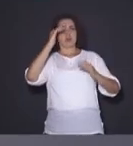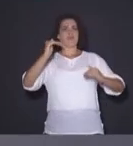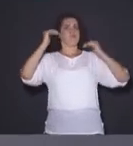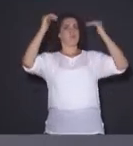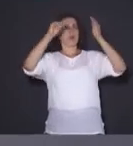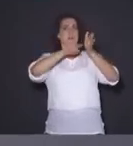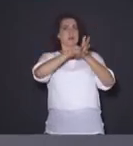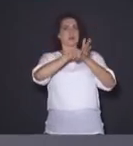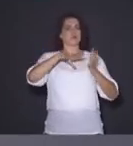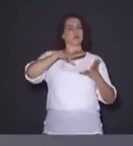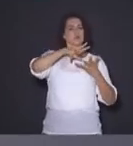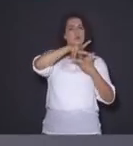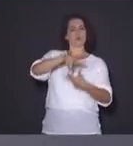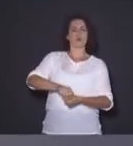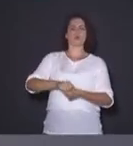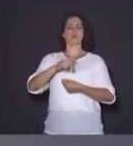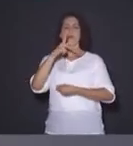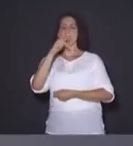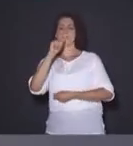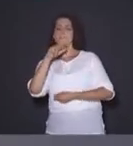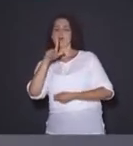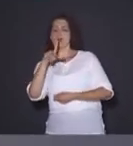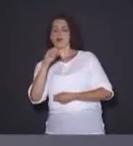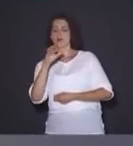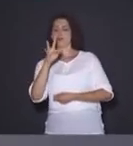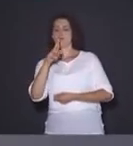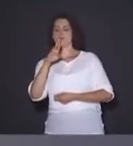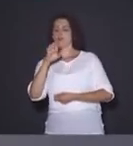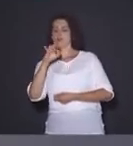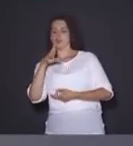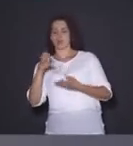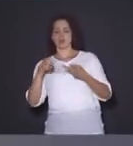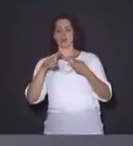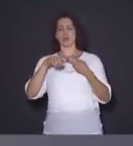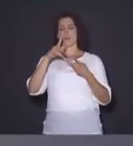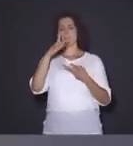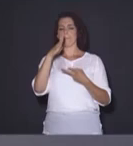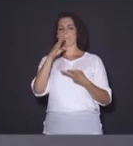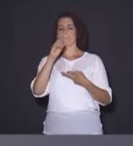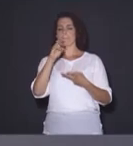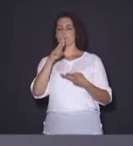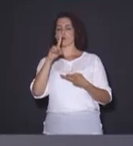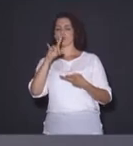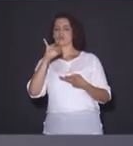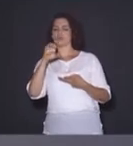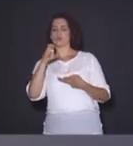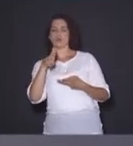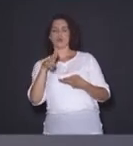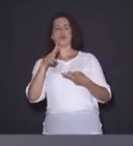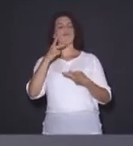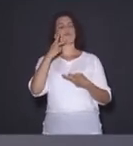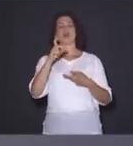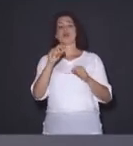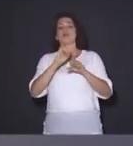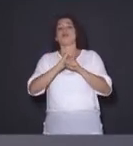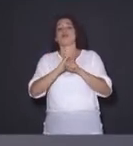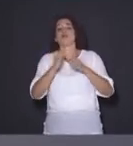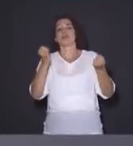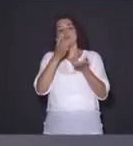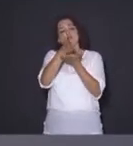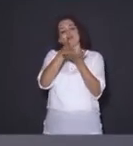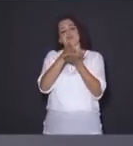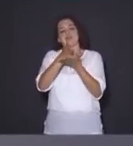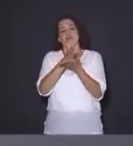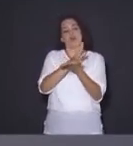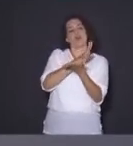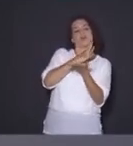nos falaram sobre essa impossibilidade de dividir conhecimento nem ideologia ou por